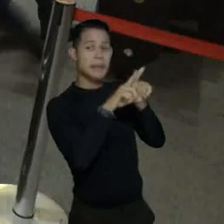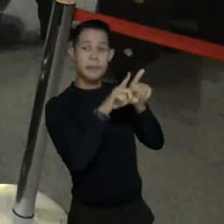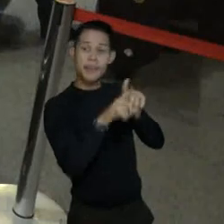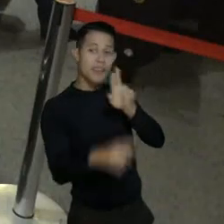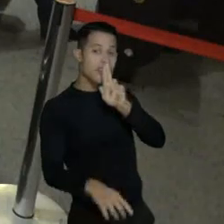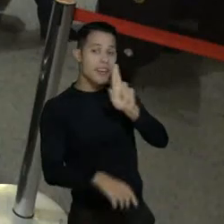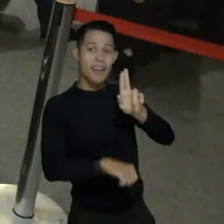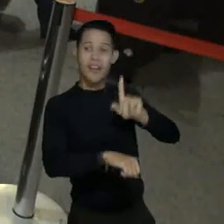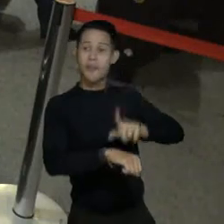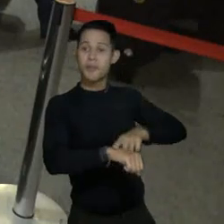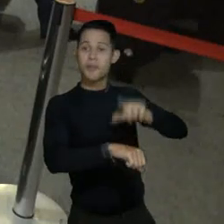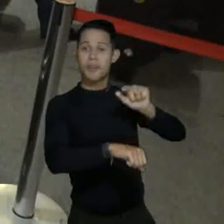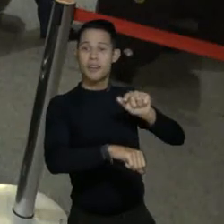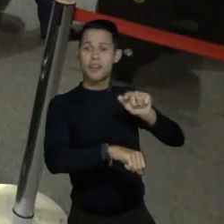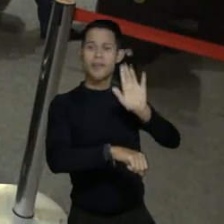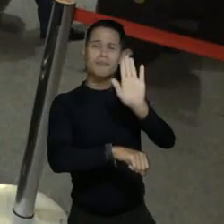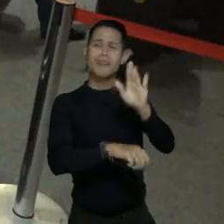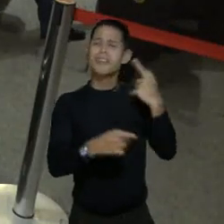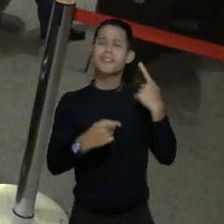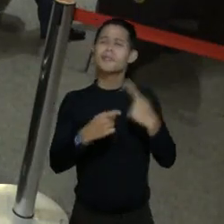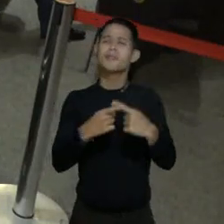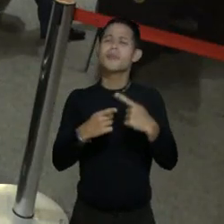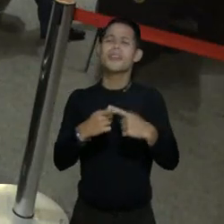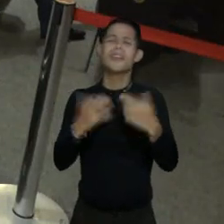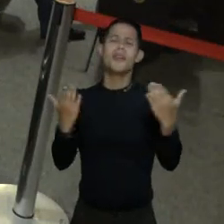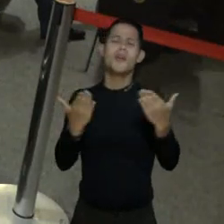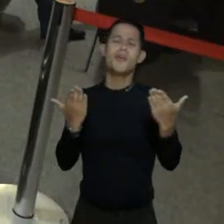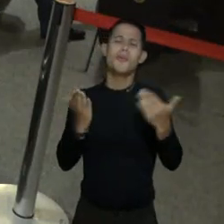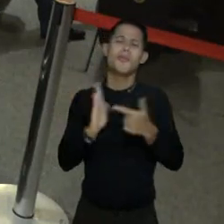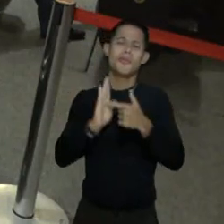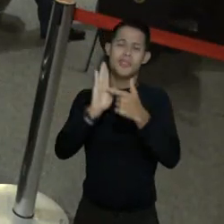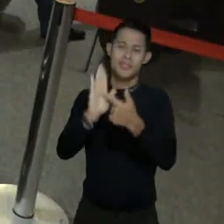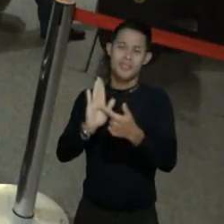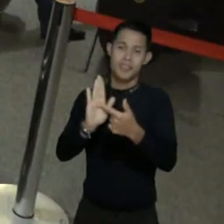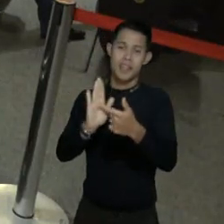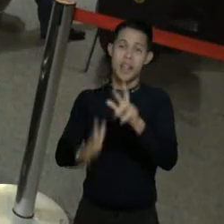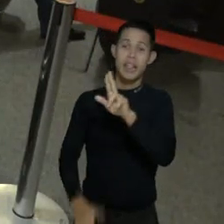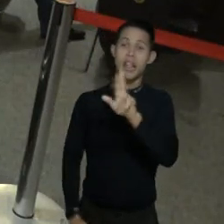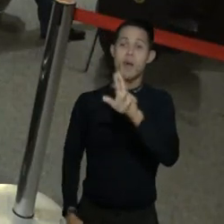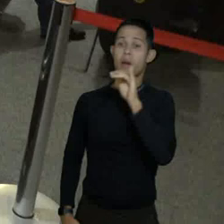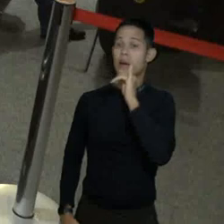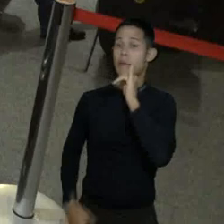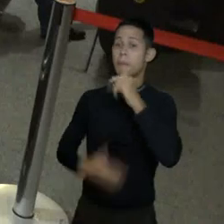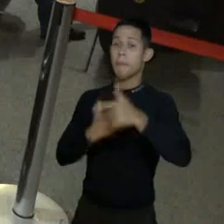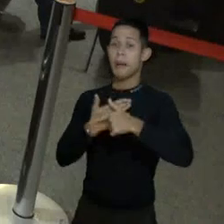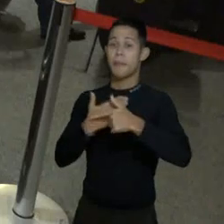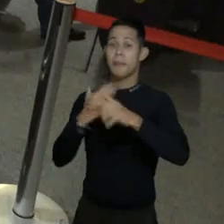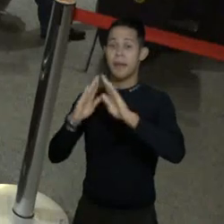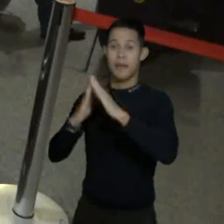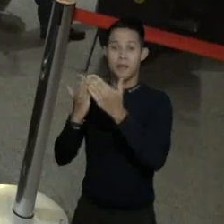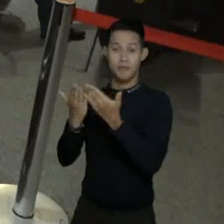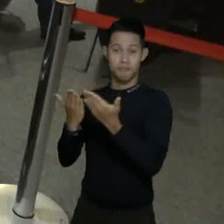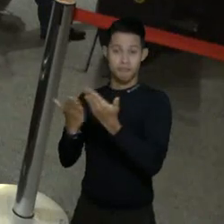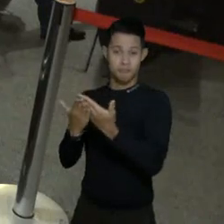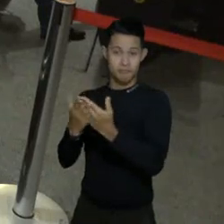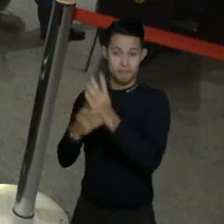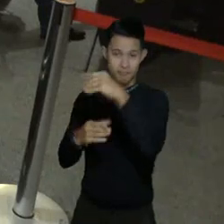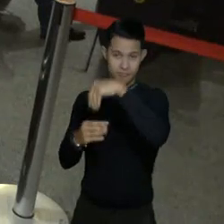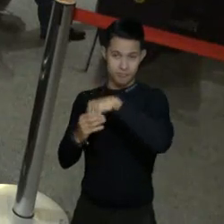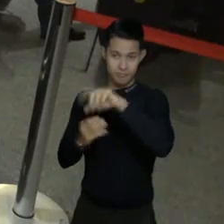e por que que eu trouxe isso aqui a gente não vai falar de o que que eu faço na escola com meu estudante com dislexia